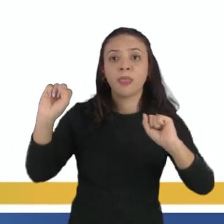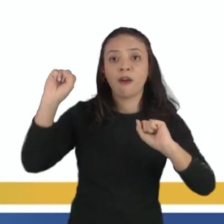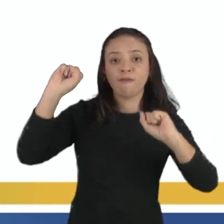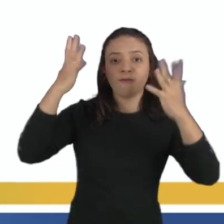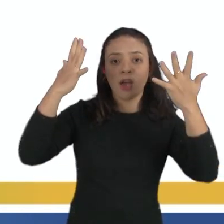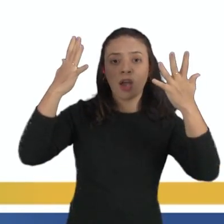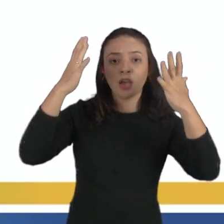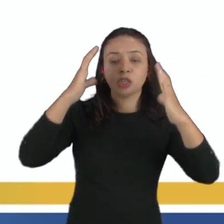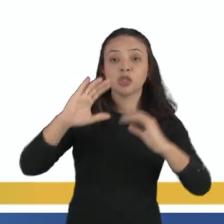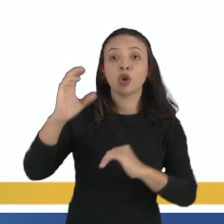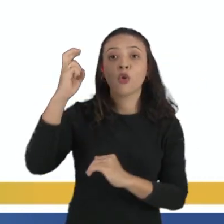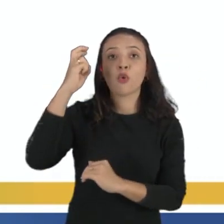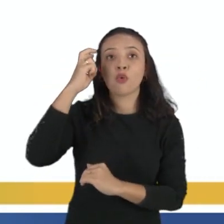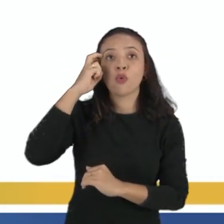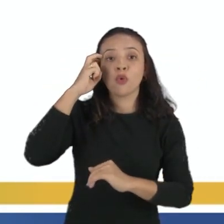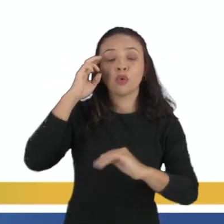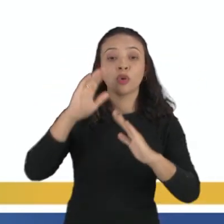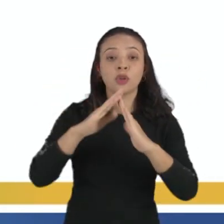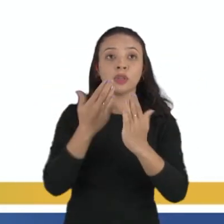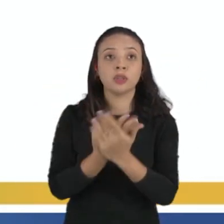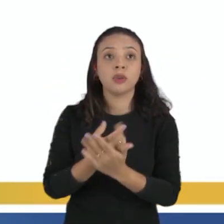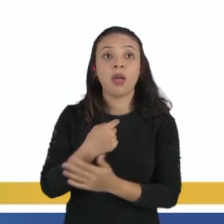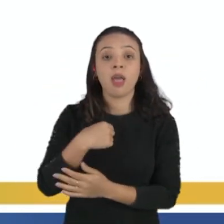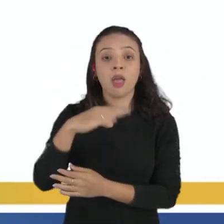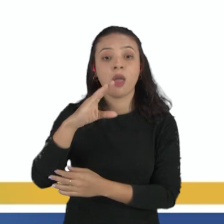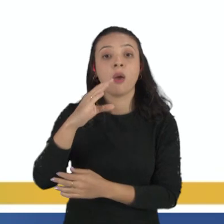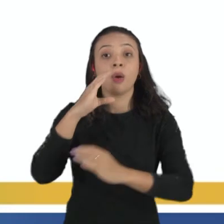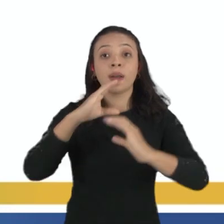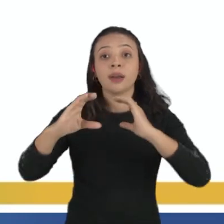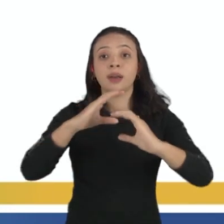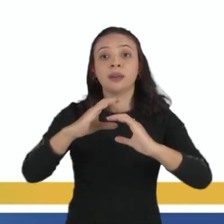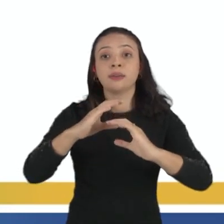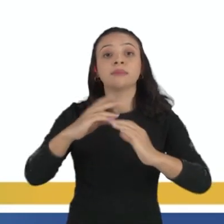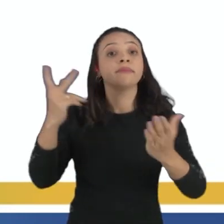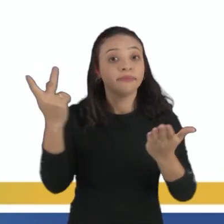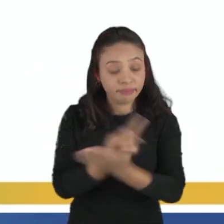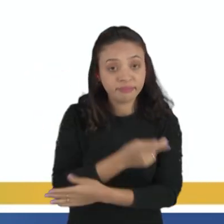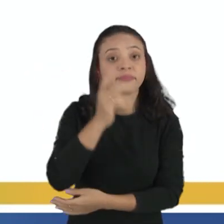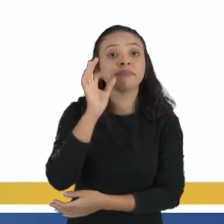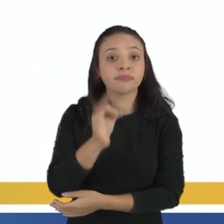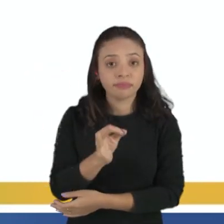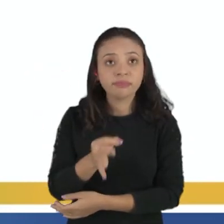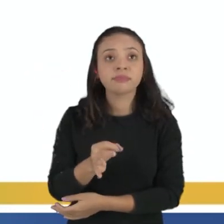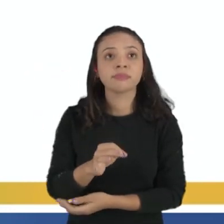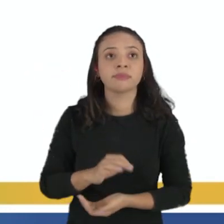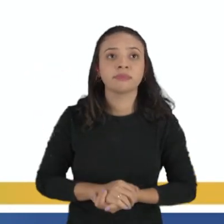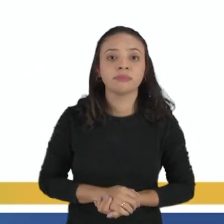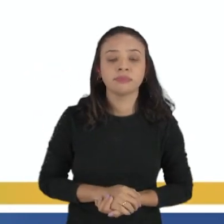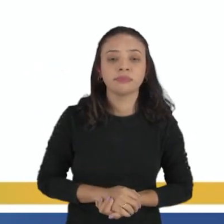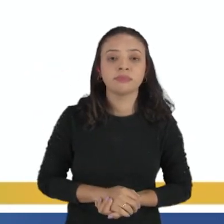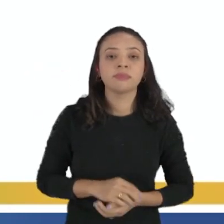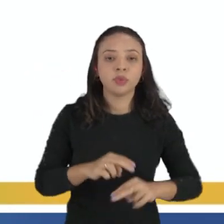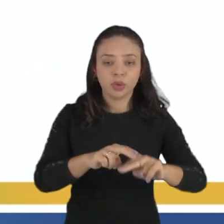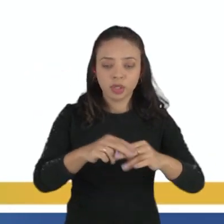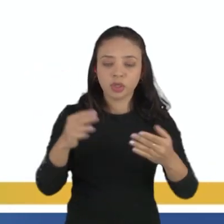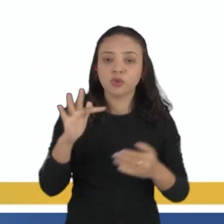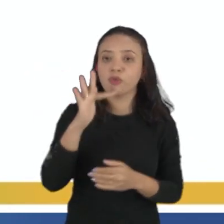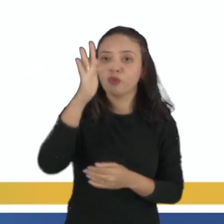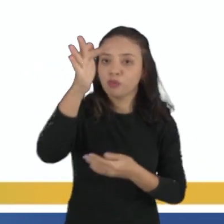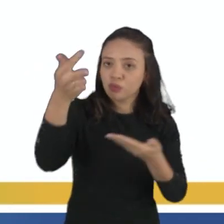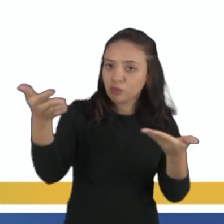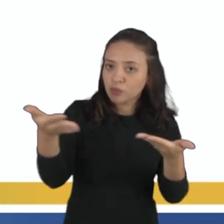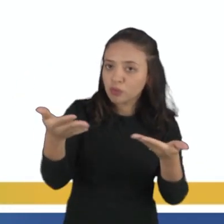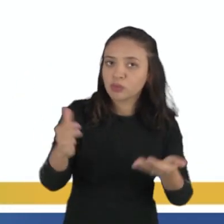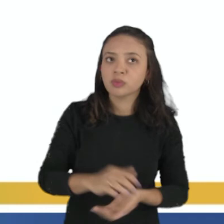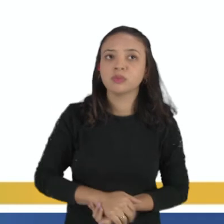Cultural do Colégio. Eu cantarei. Essa ação certamente irá ocorrer. Eu irei cantar. Chamamos de futuro do